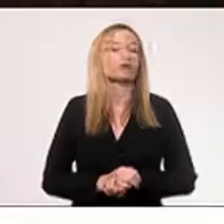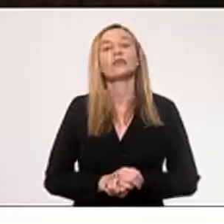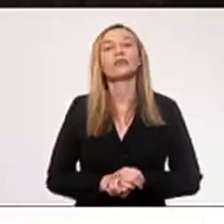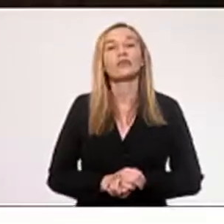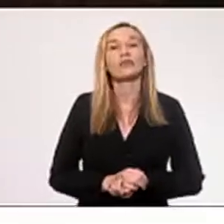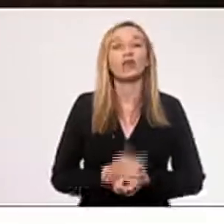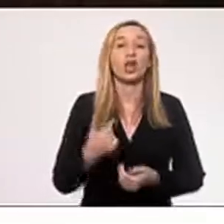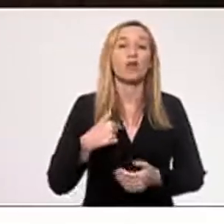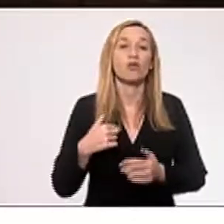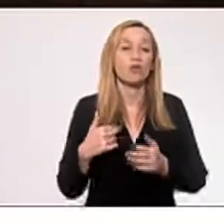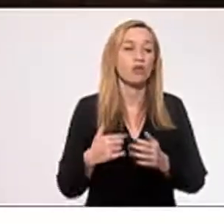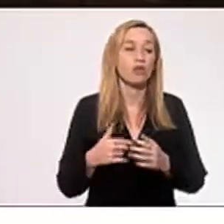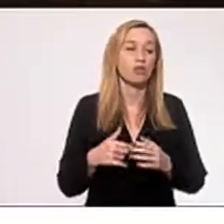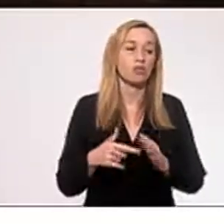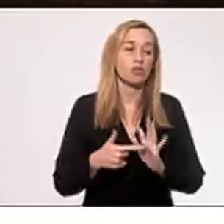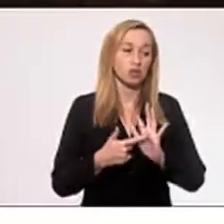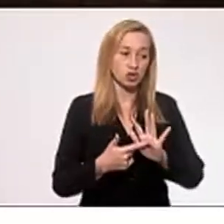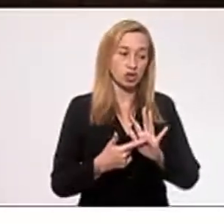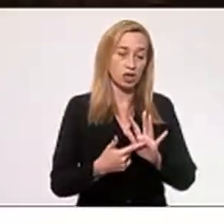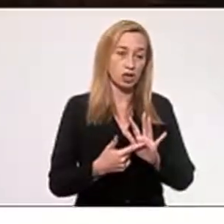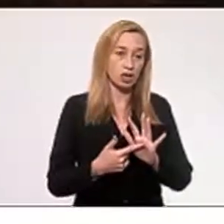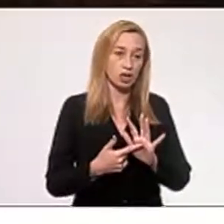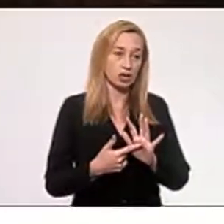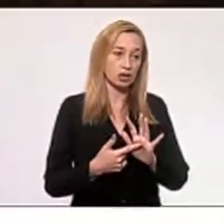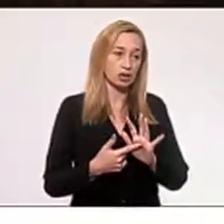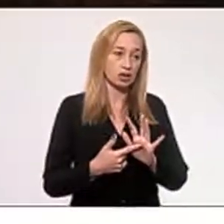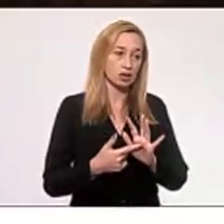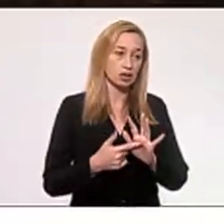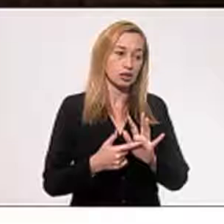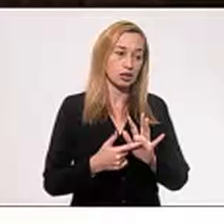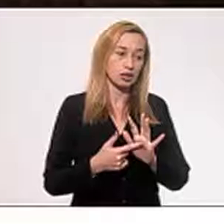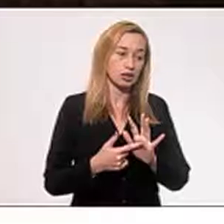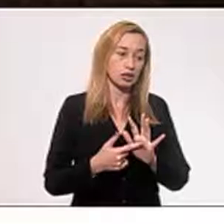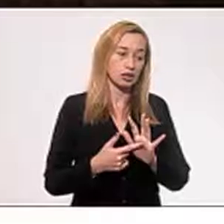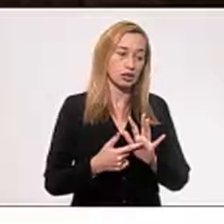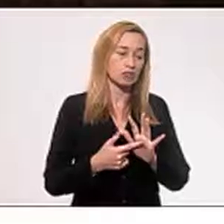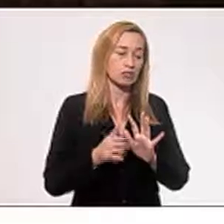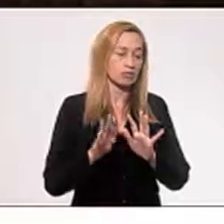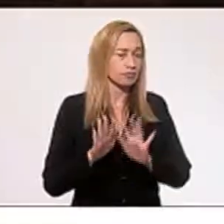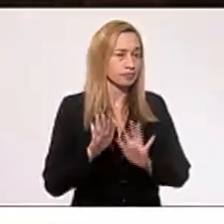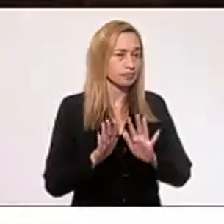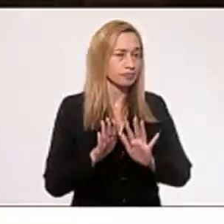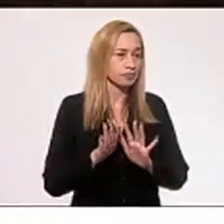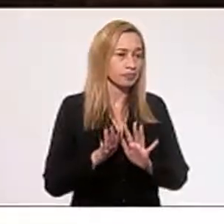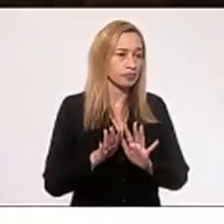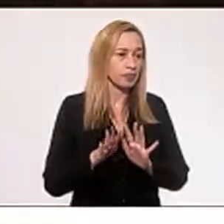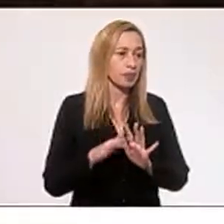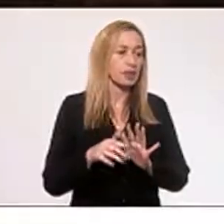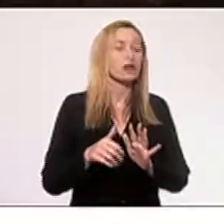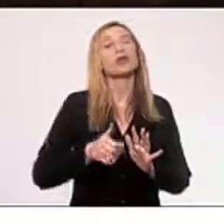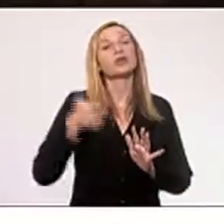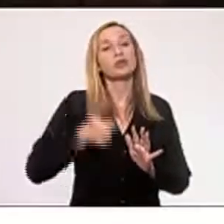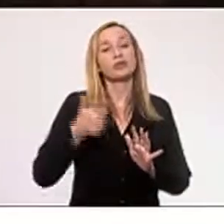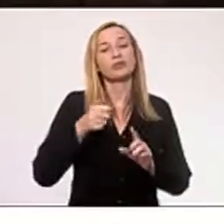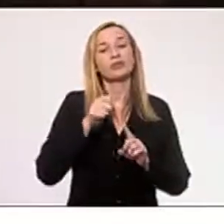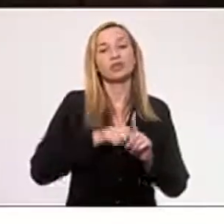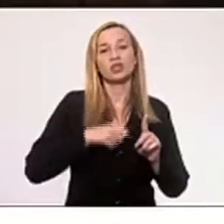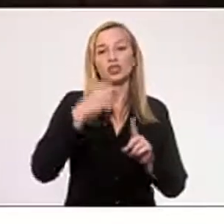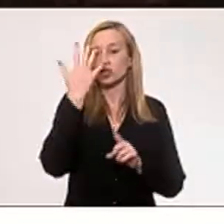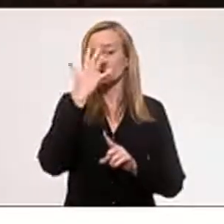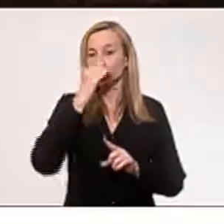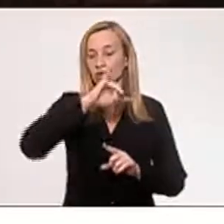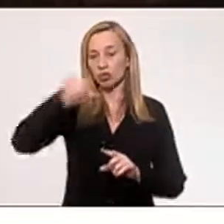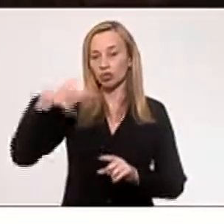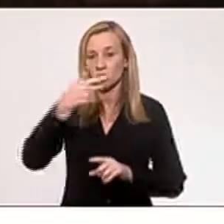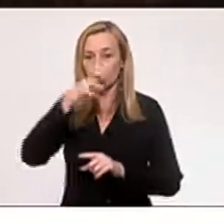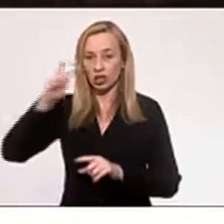demarcação temporal, correndo o risco de cometer enganos, mas pelo menos desde 1º de janeiro de